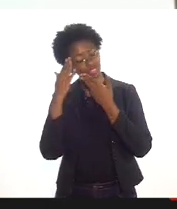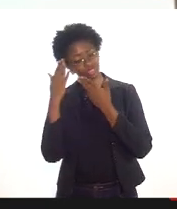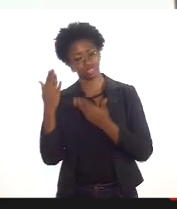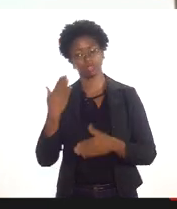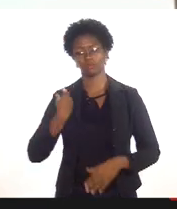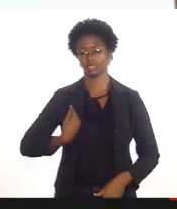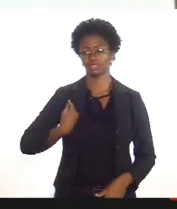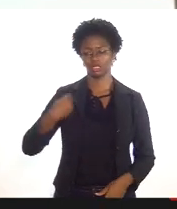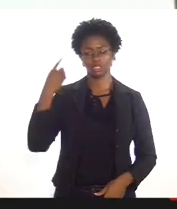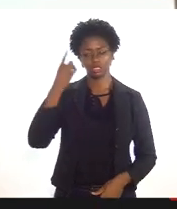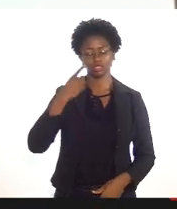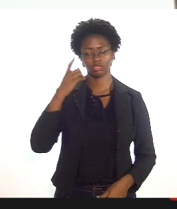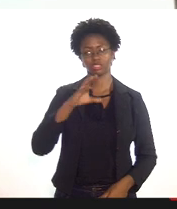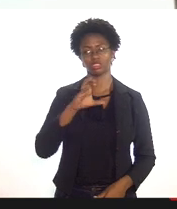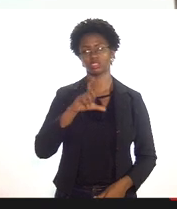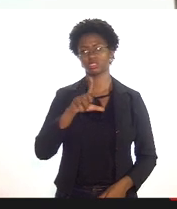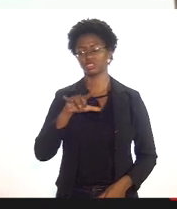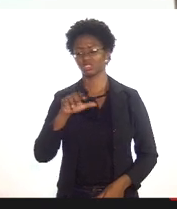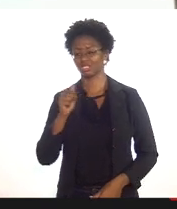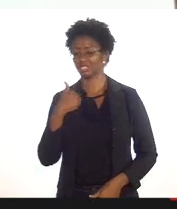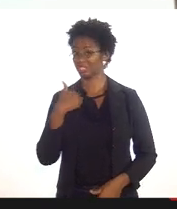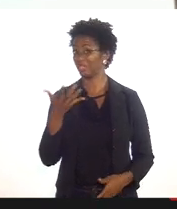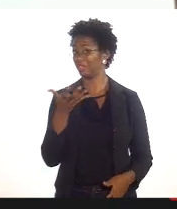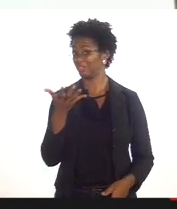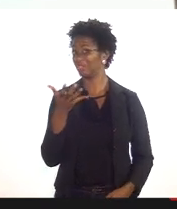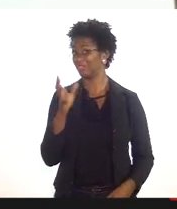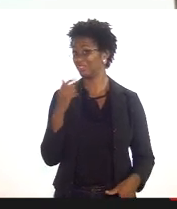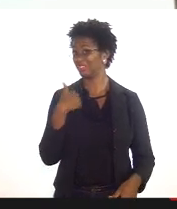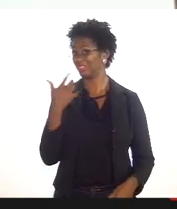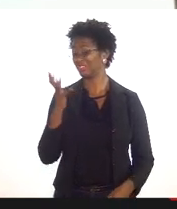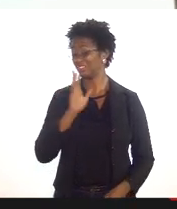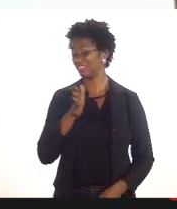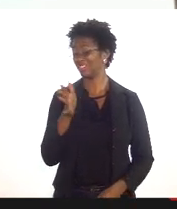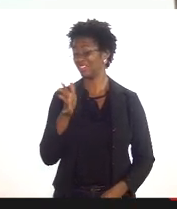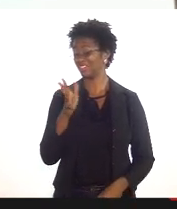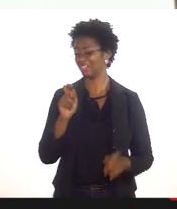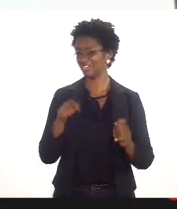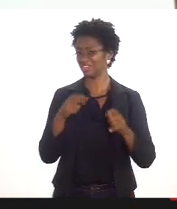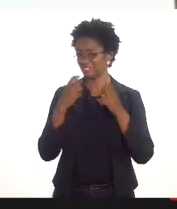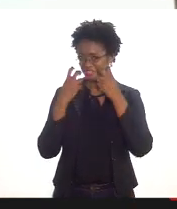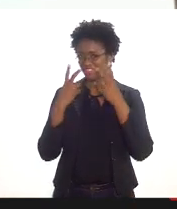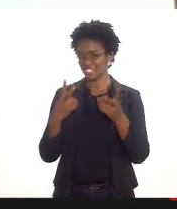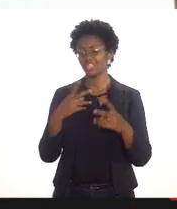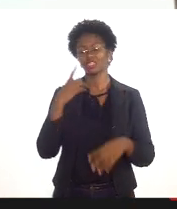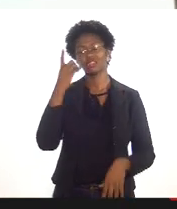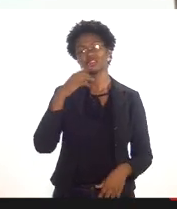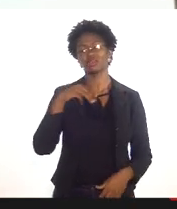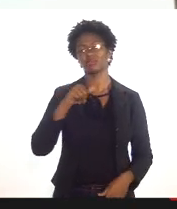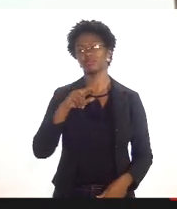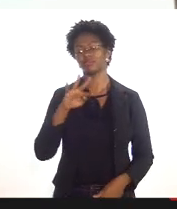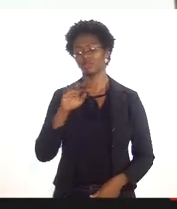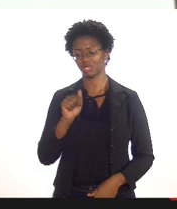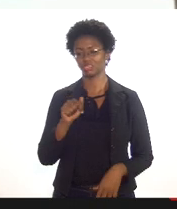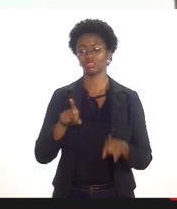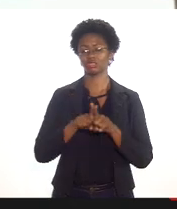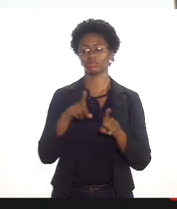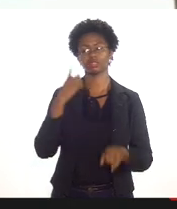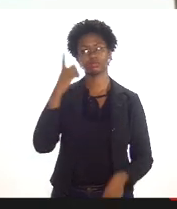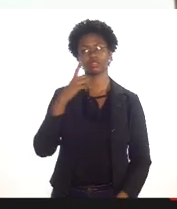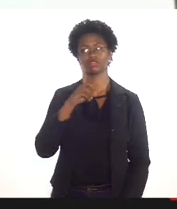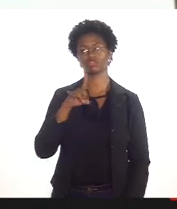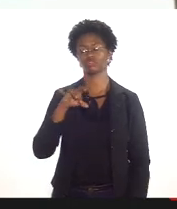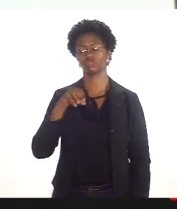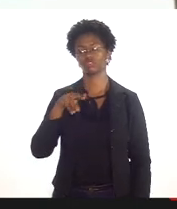da deputada Célia, que agora estou vendo bem, da deputada Marta Rocha, do deputado Dionísio